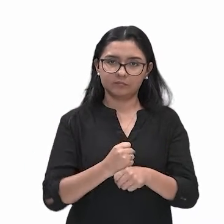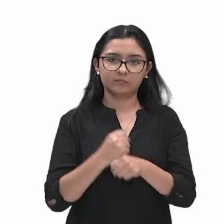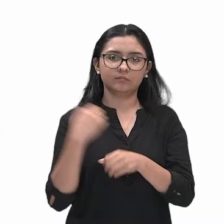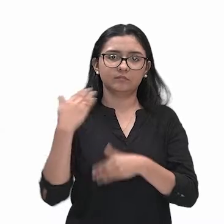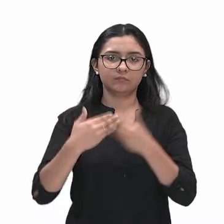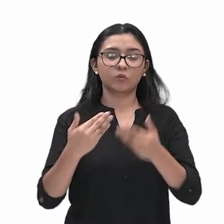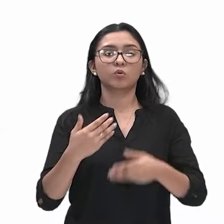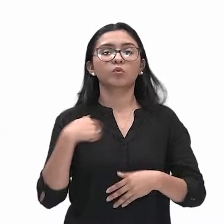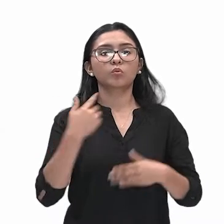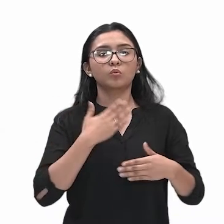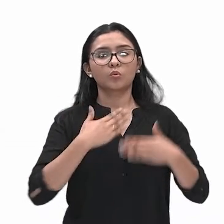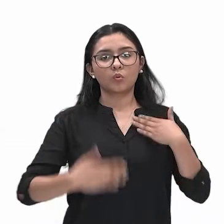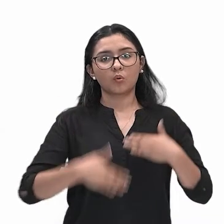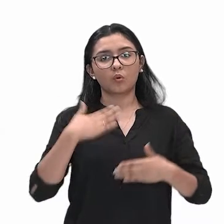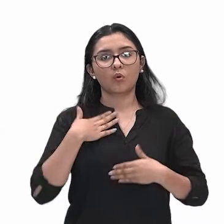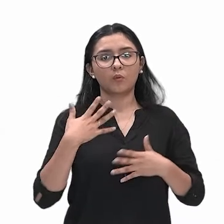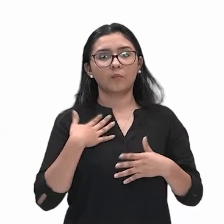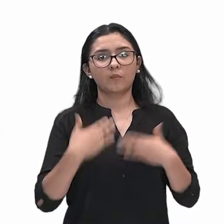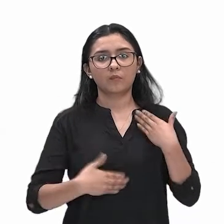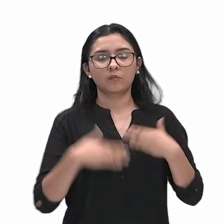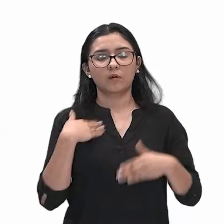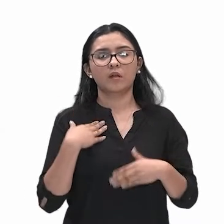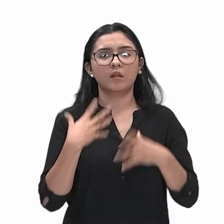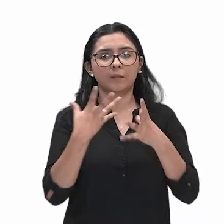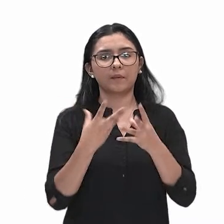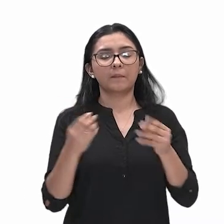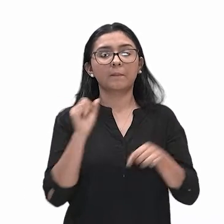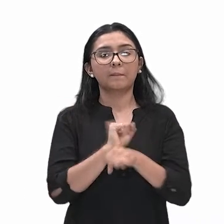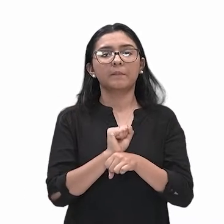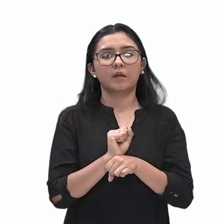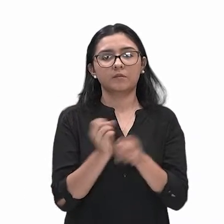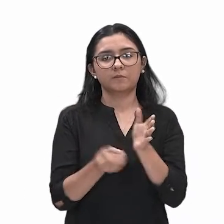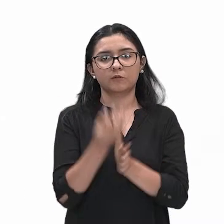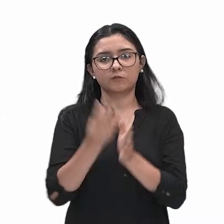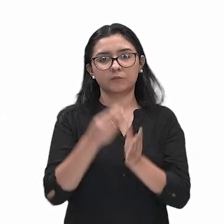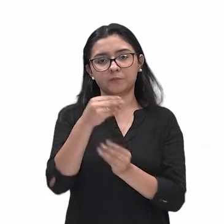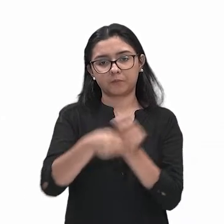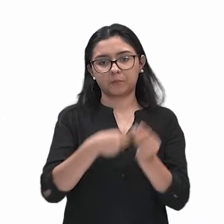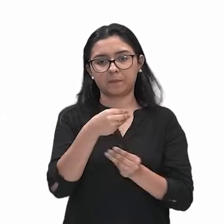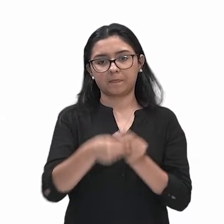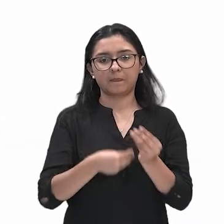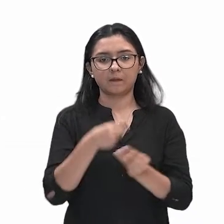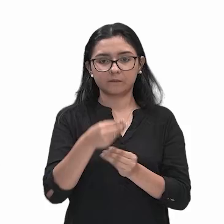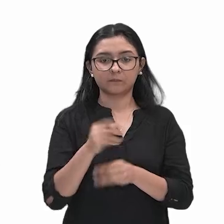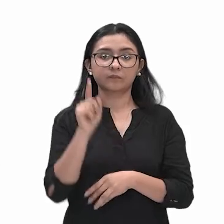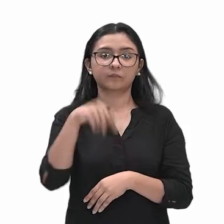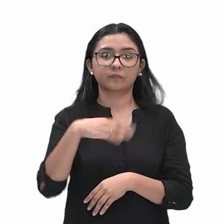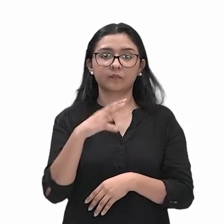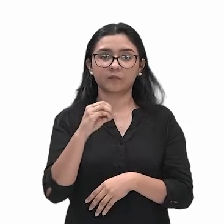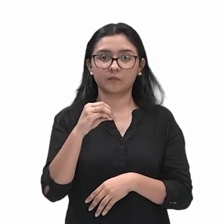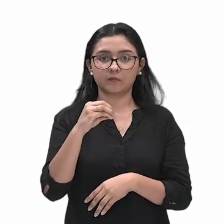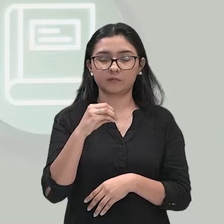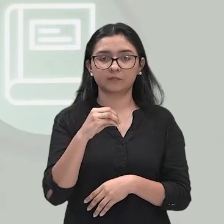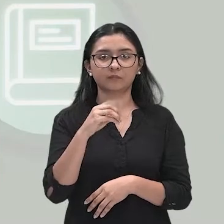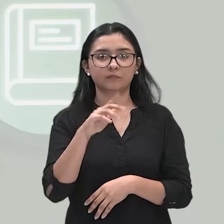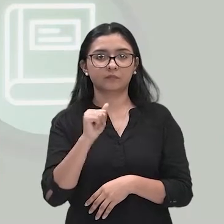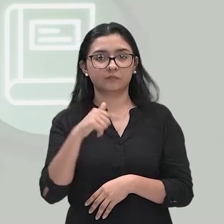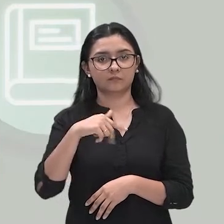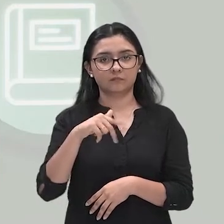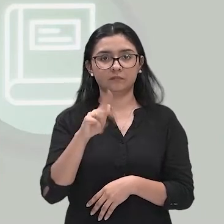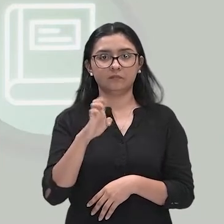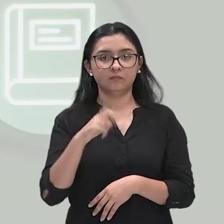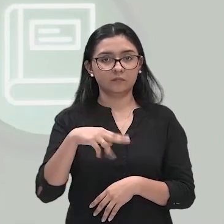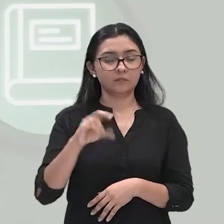que o nosso corpo comece a parar de produzir essa substância e ele, né, esse colágeno, essa proteína, por